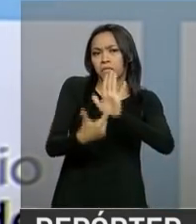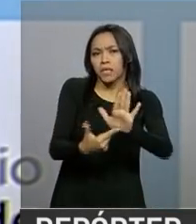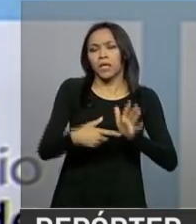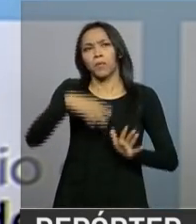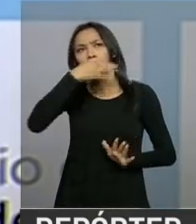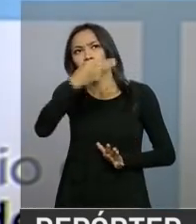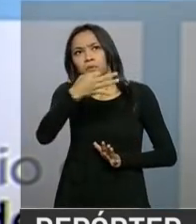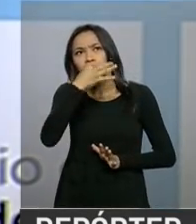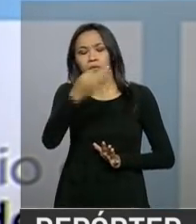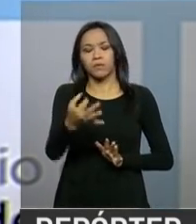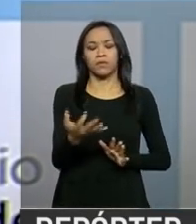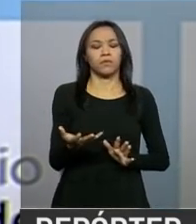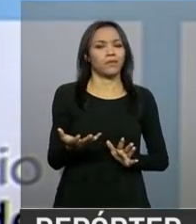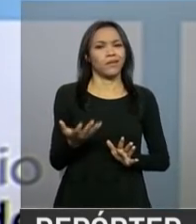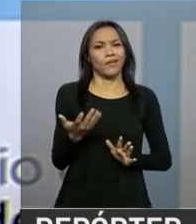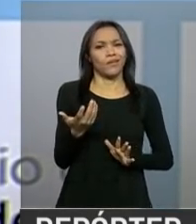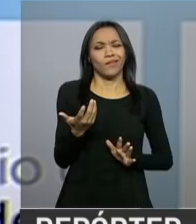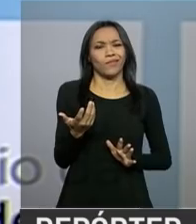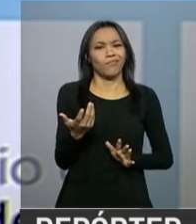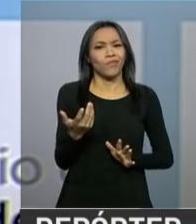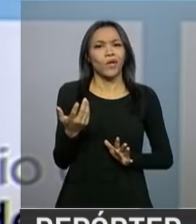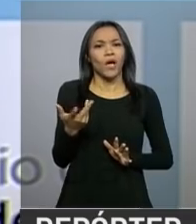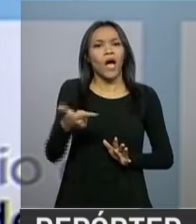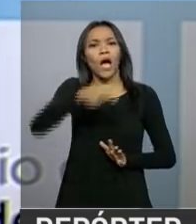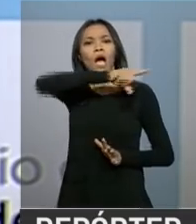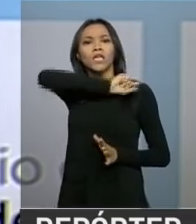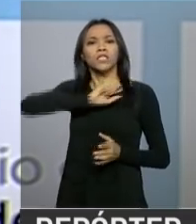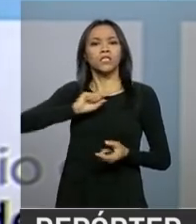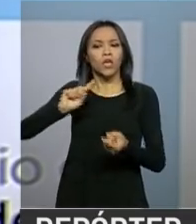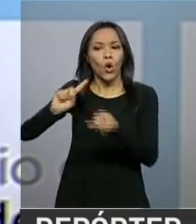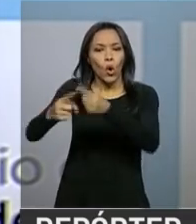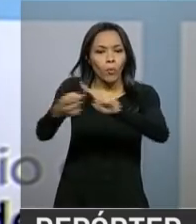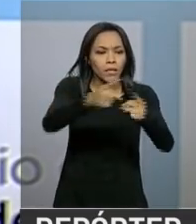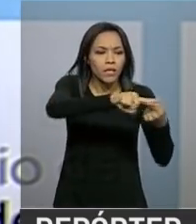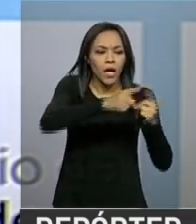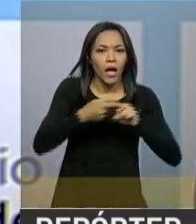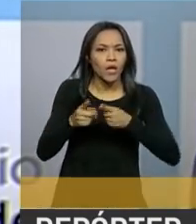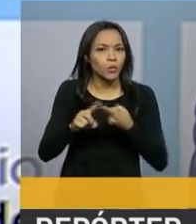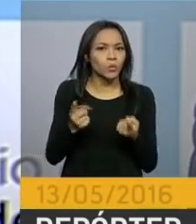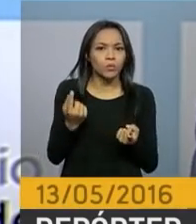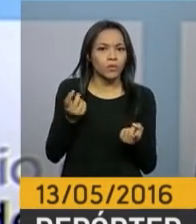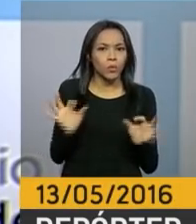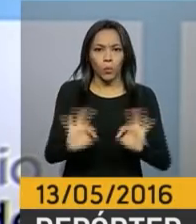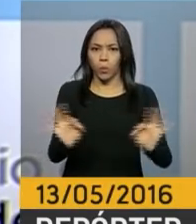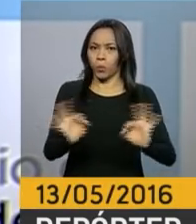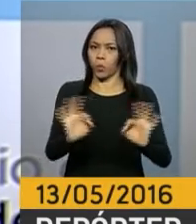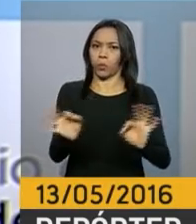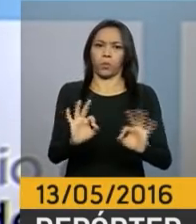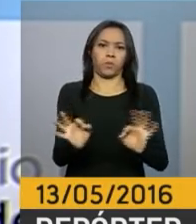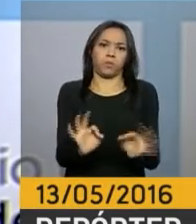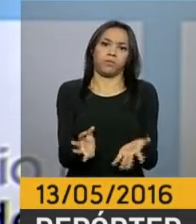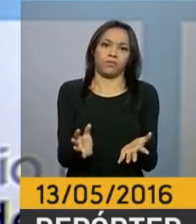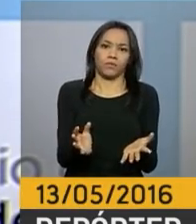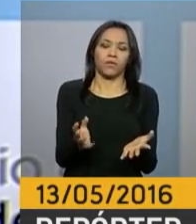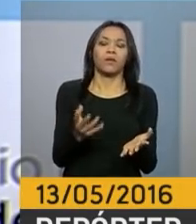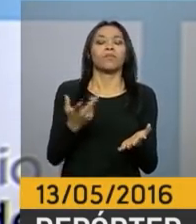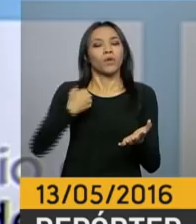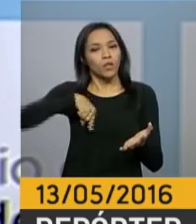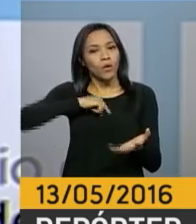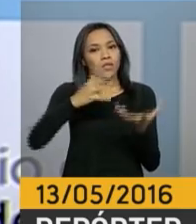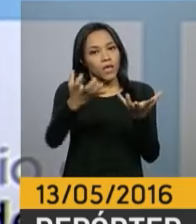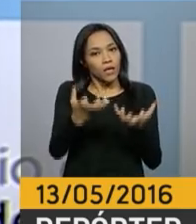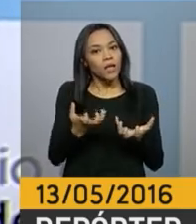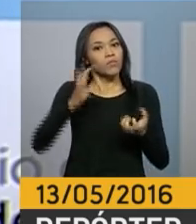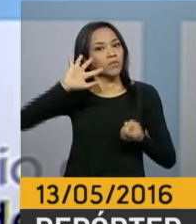sugestão que não tenha sido combinada e articulada com quem vai executar isso lá na ponta porque nós queremos resultado